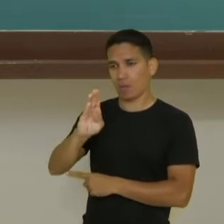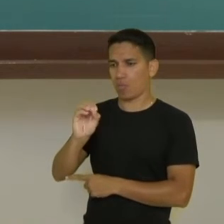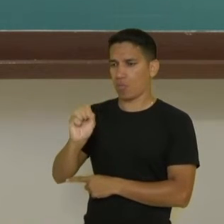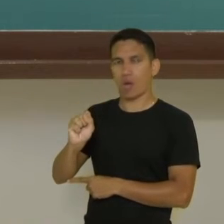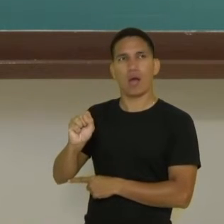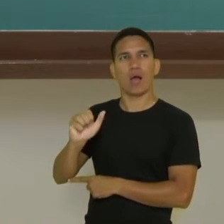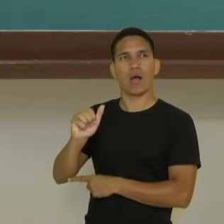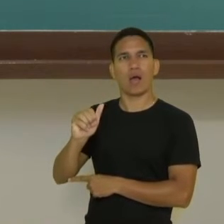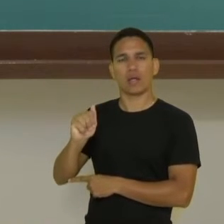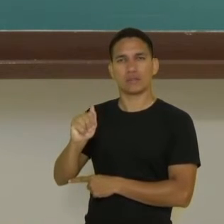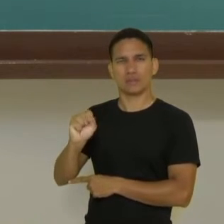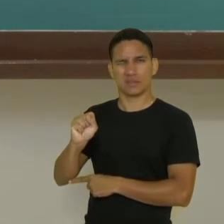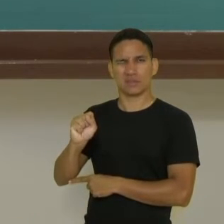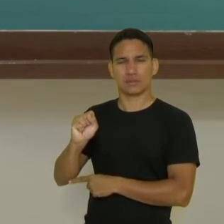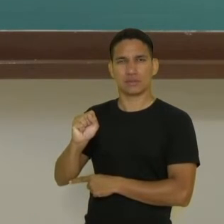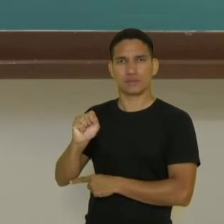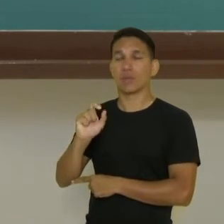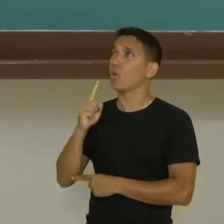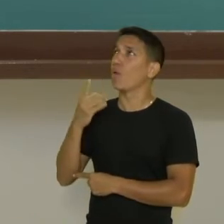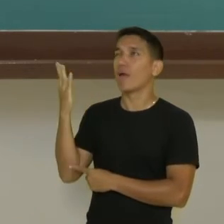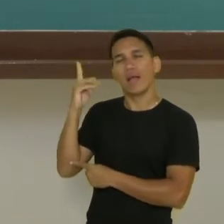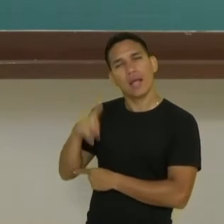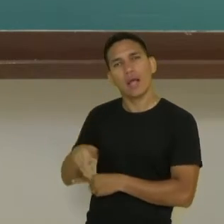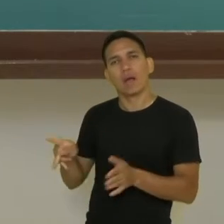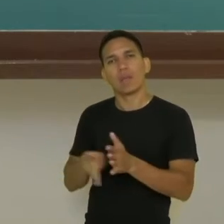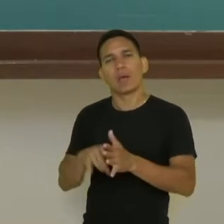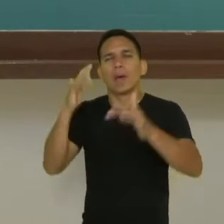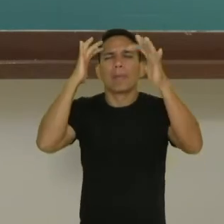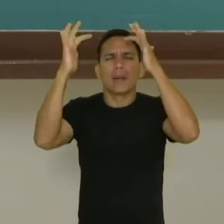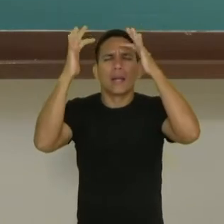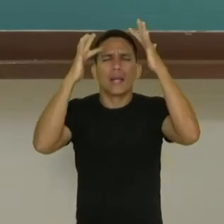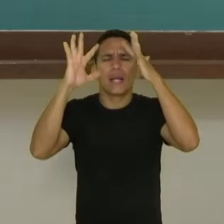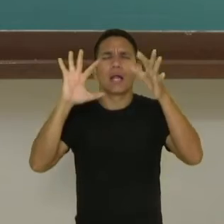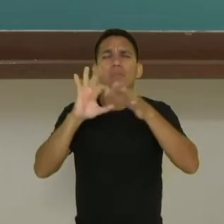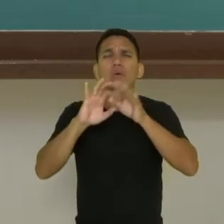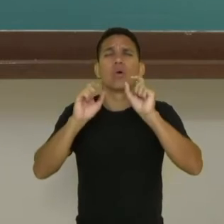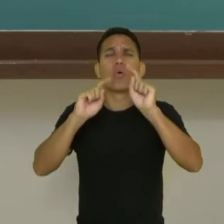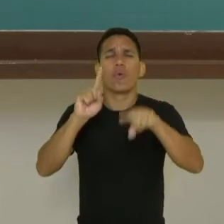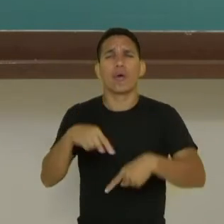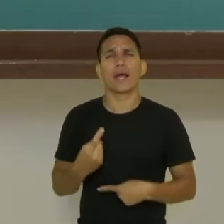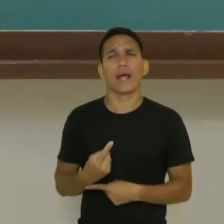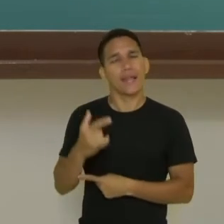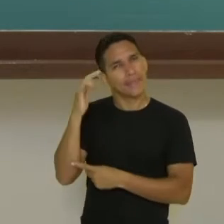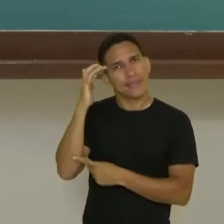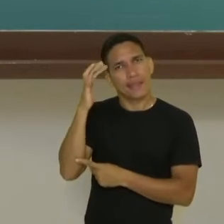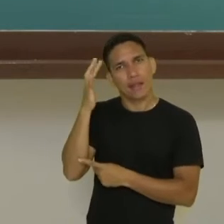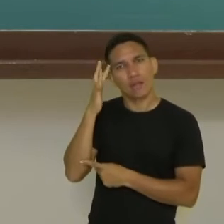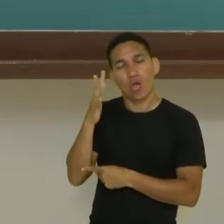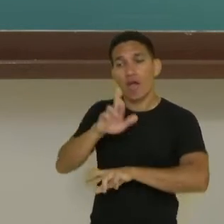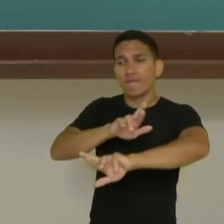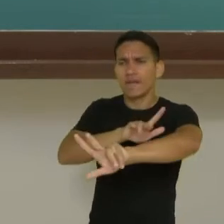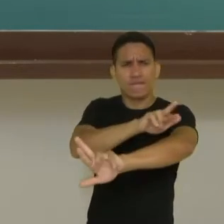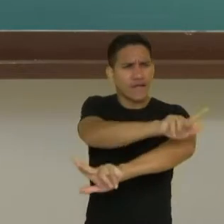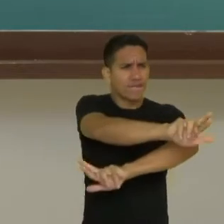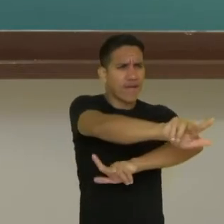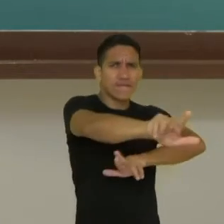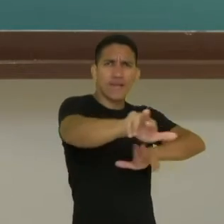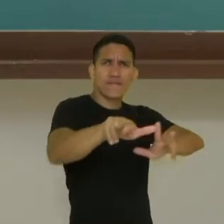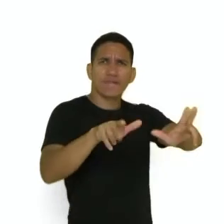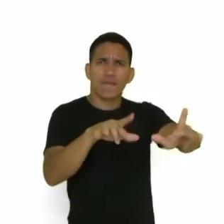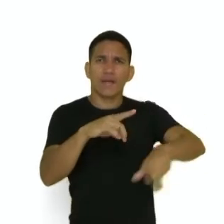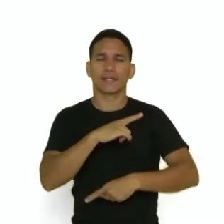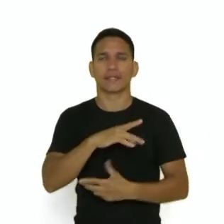Boas, e que tinha como base do seu pensamento, da sua teoria, a diversidade.